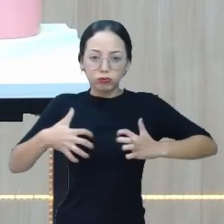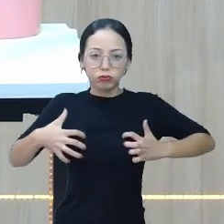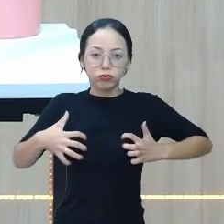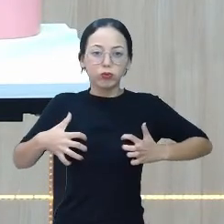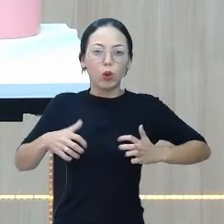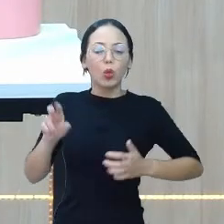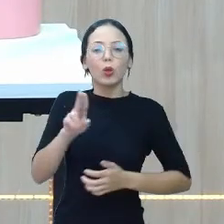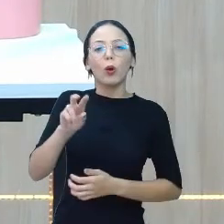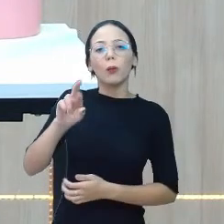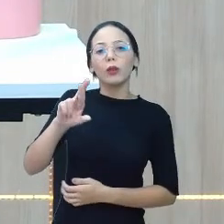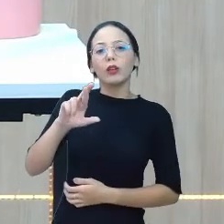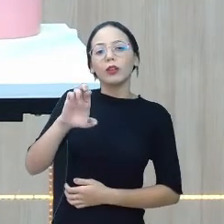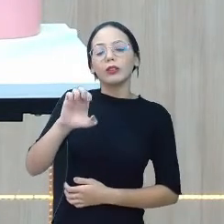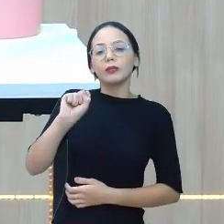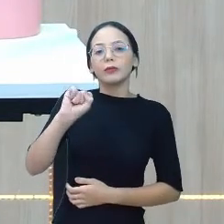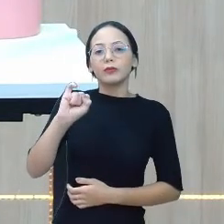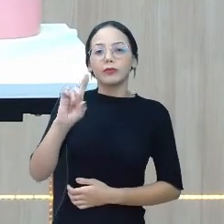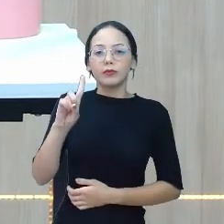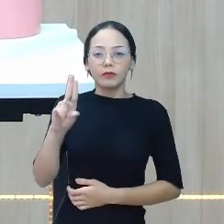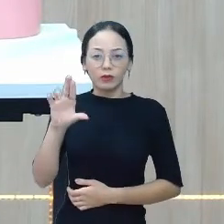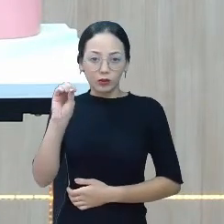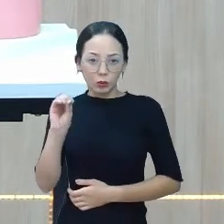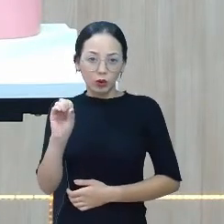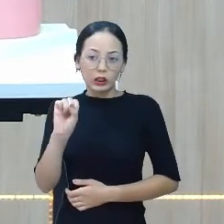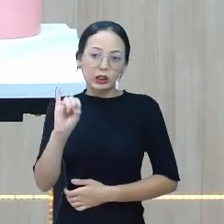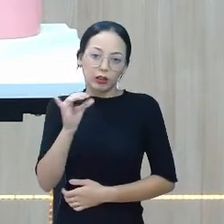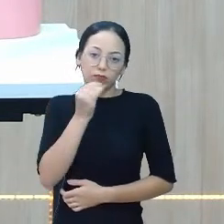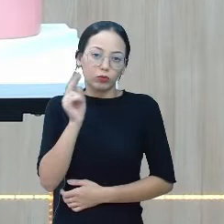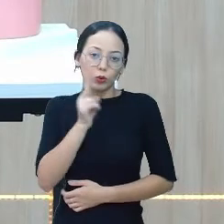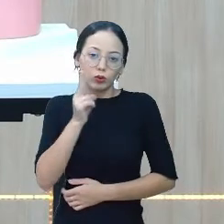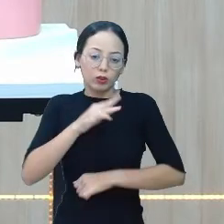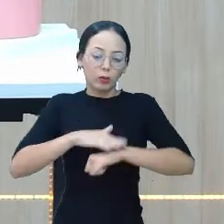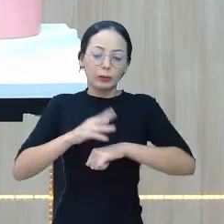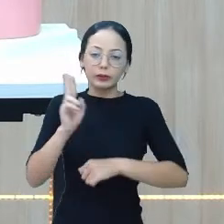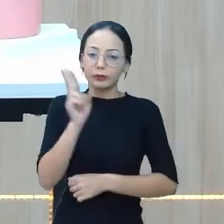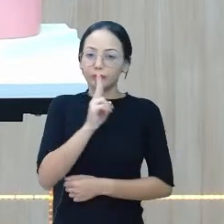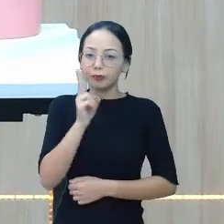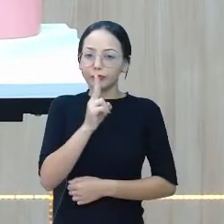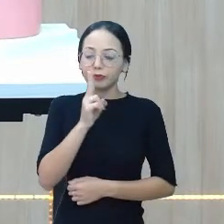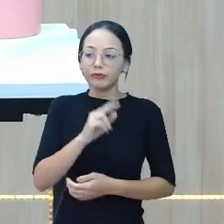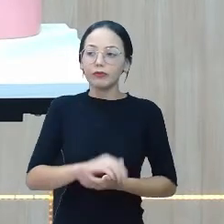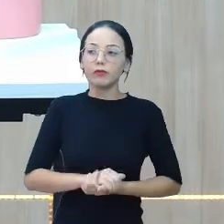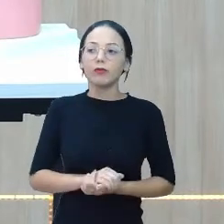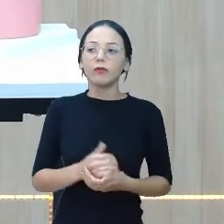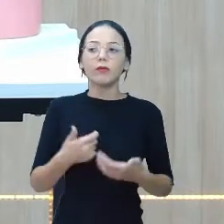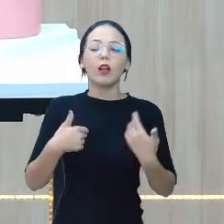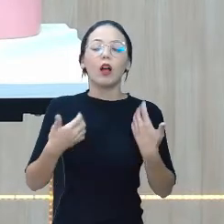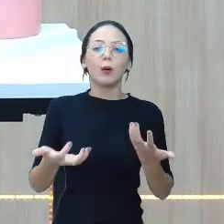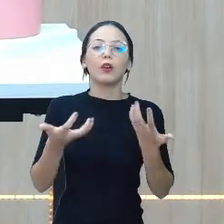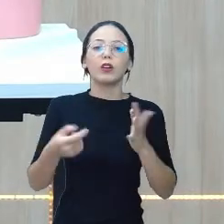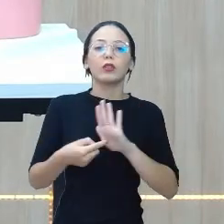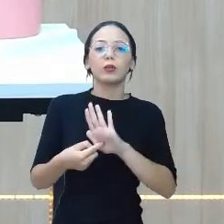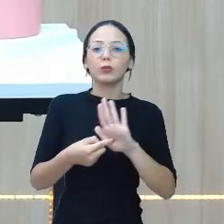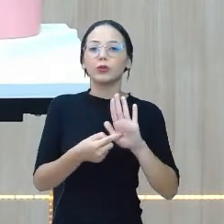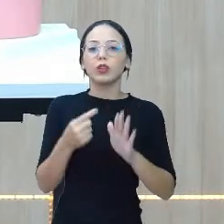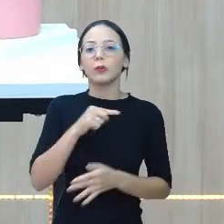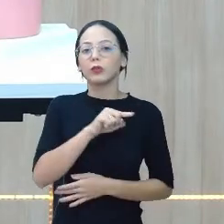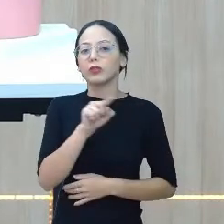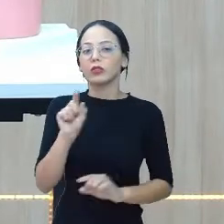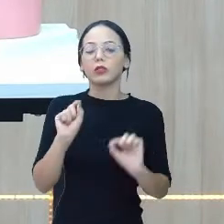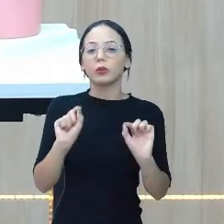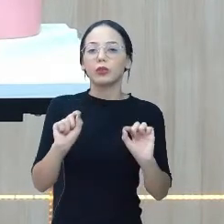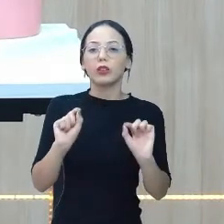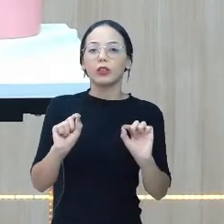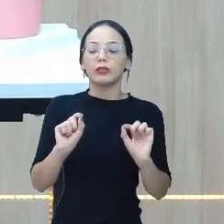chamar de residual, um resíduo para uma emergência. Outro que eu gostaria de mostrar a vocês,